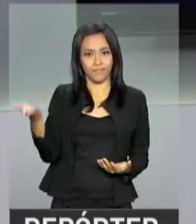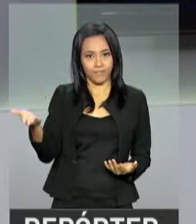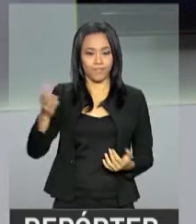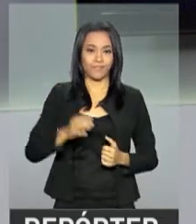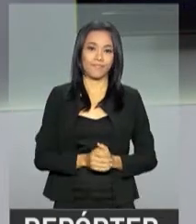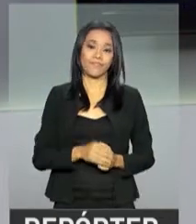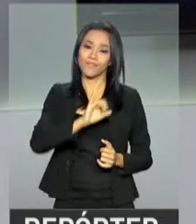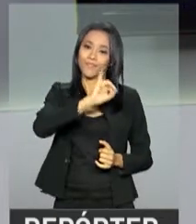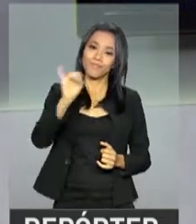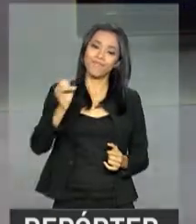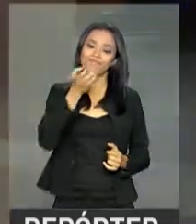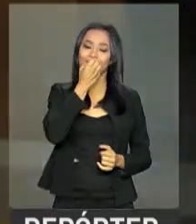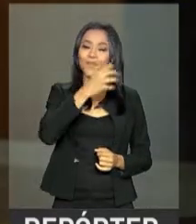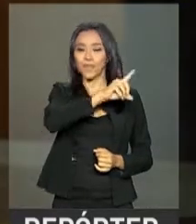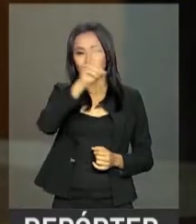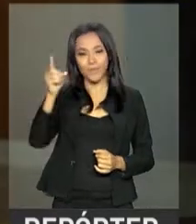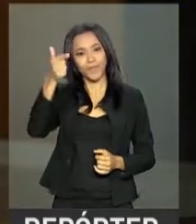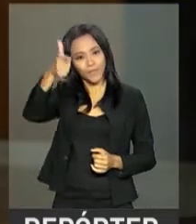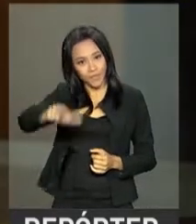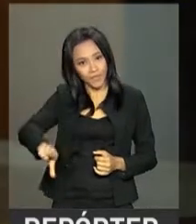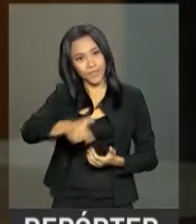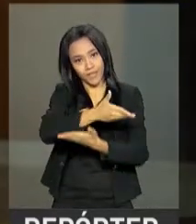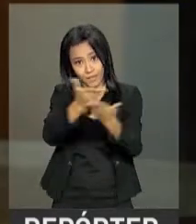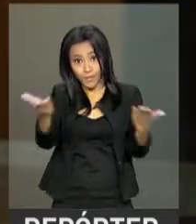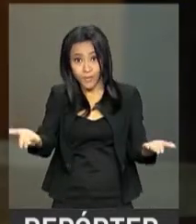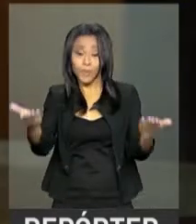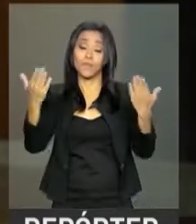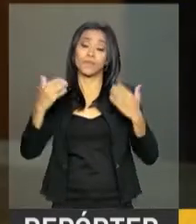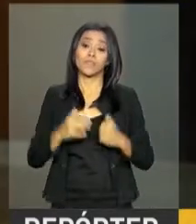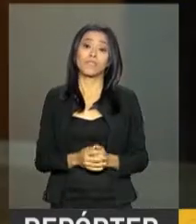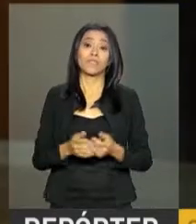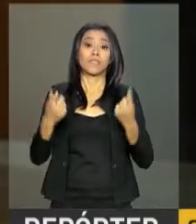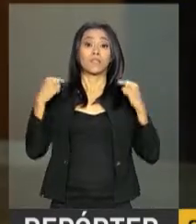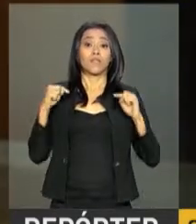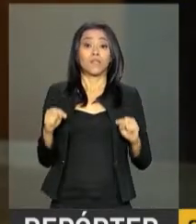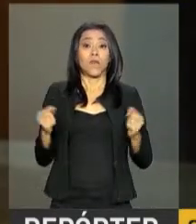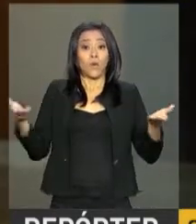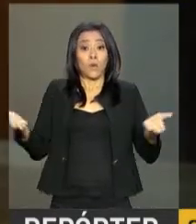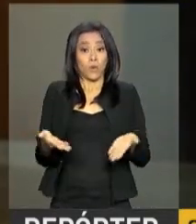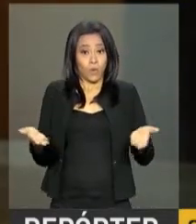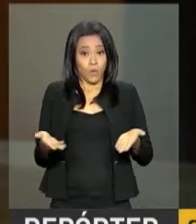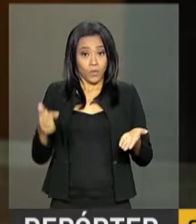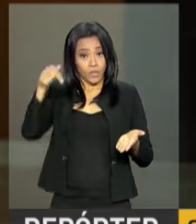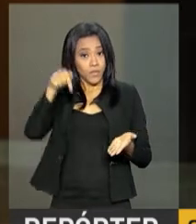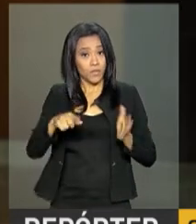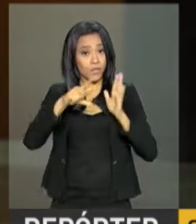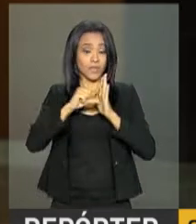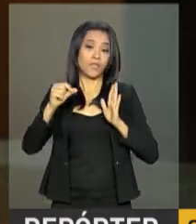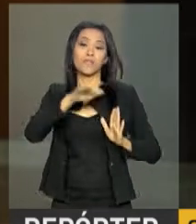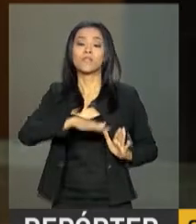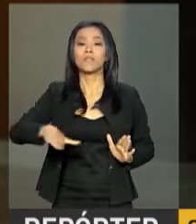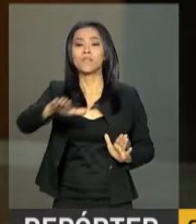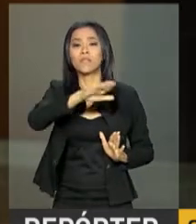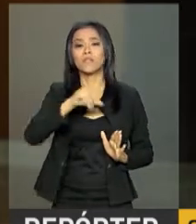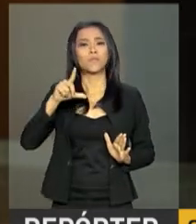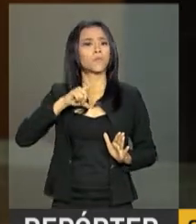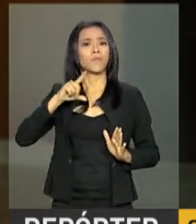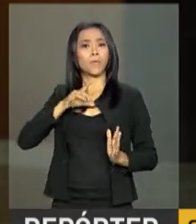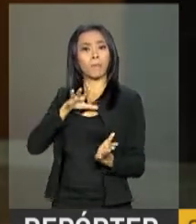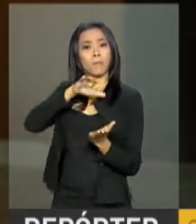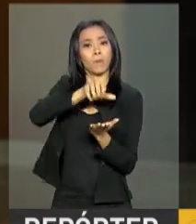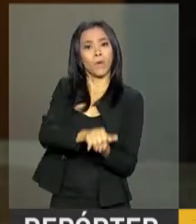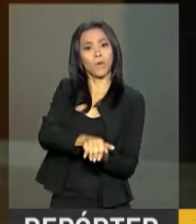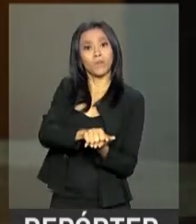lá estão bom dia novamente um bom dia a todos novamente olha hoje aqui no palácio do planalto tomou posse